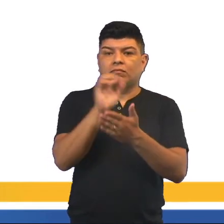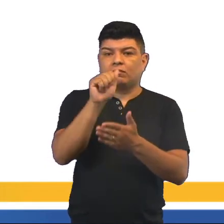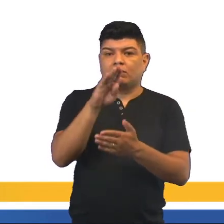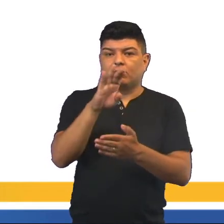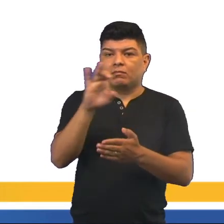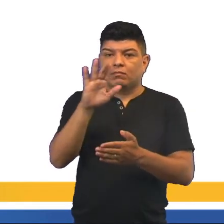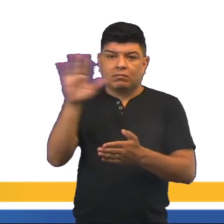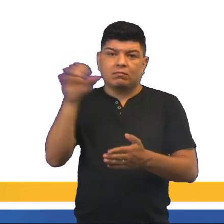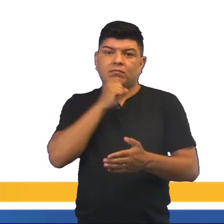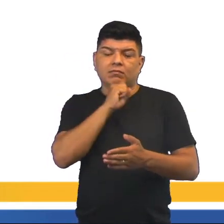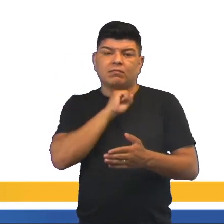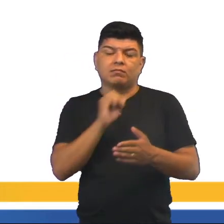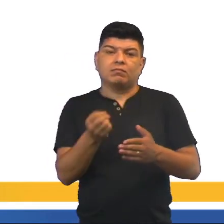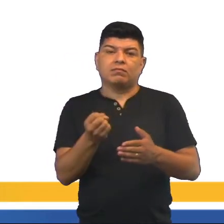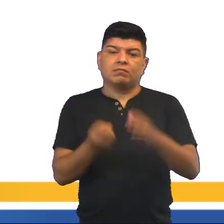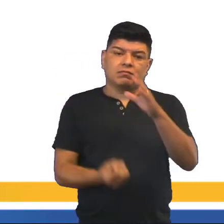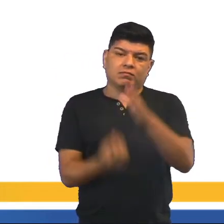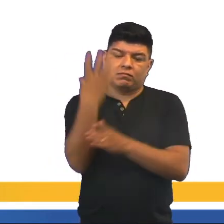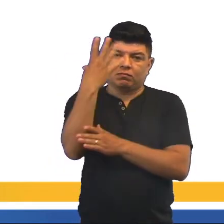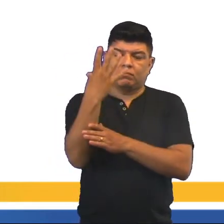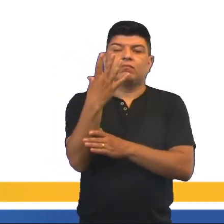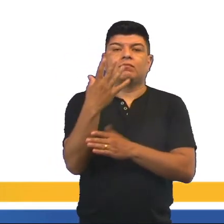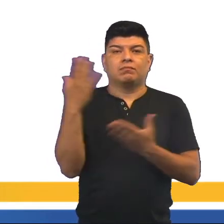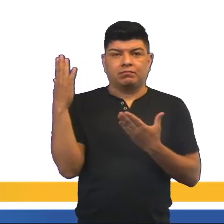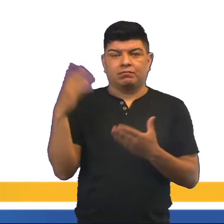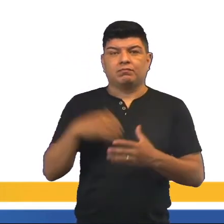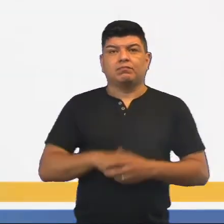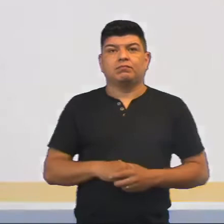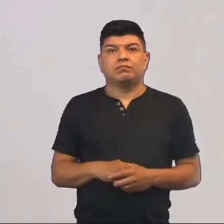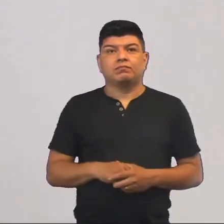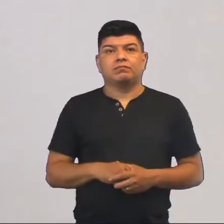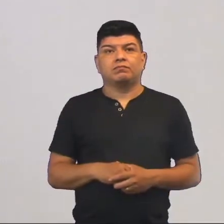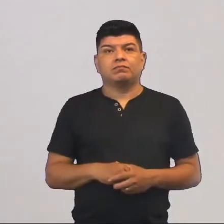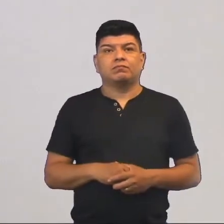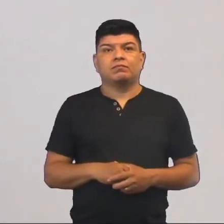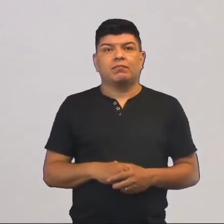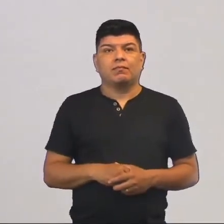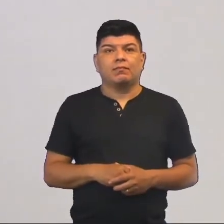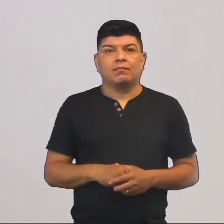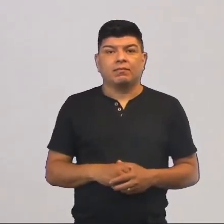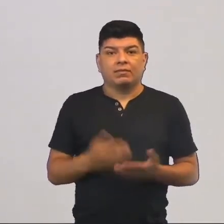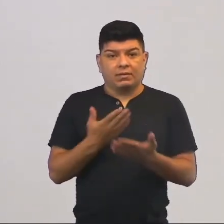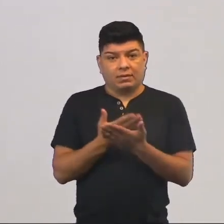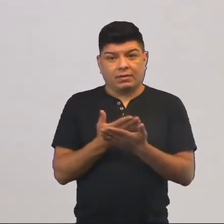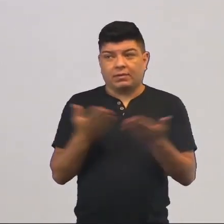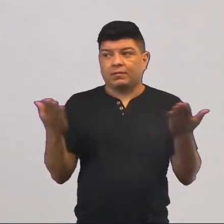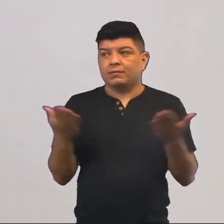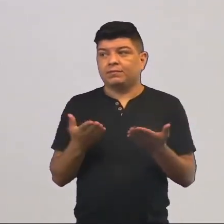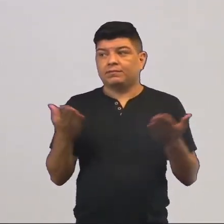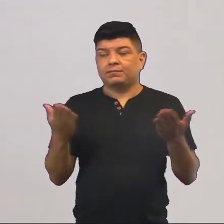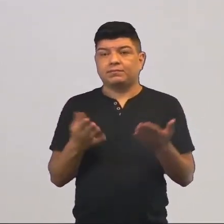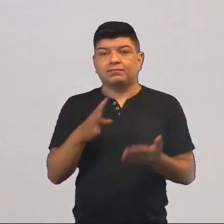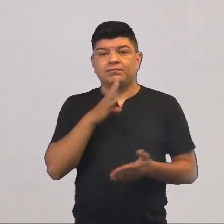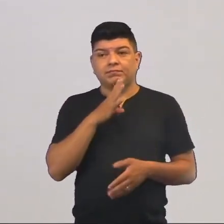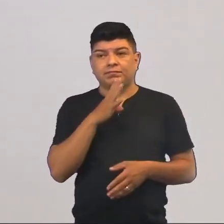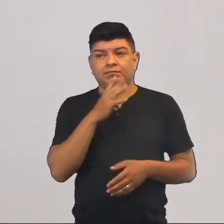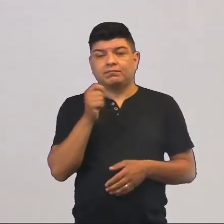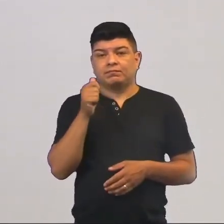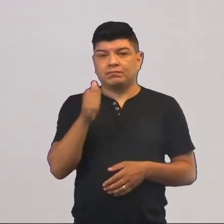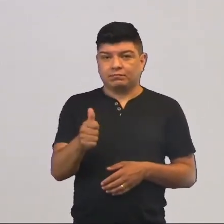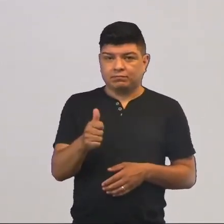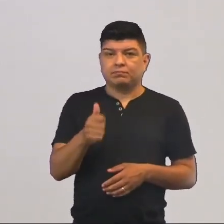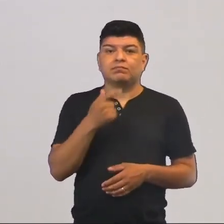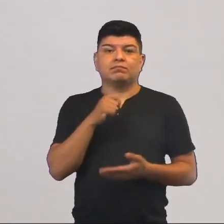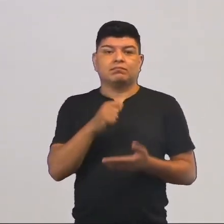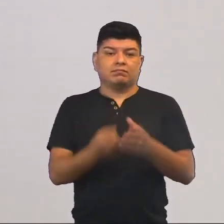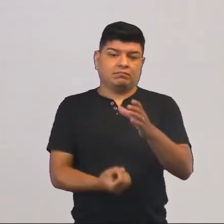alfabetos antigos foram criados em torno de pictogramas. Então, na aula de hoje, a gente conheceu um pouco da invenção